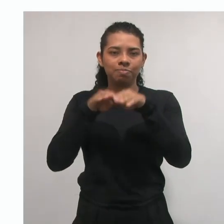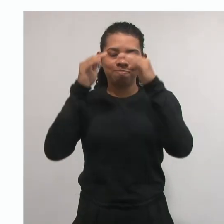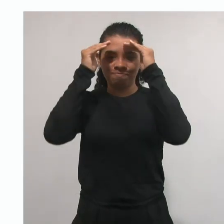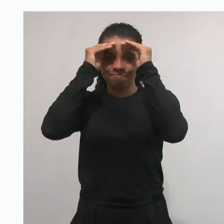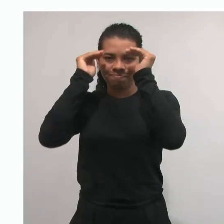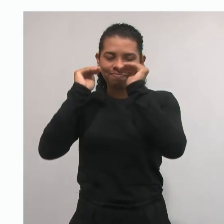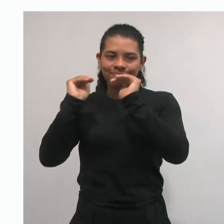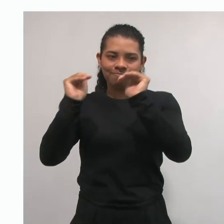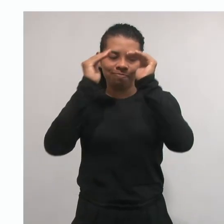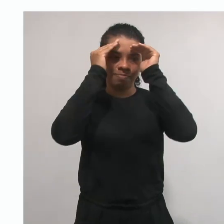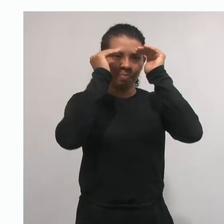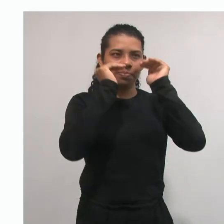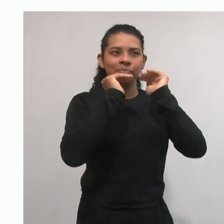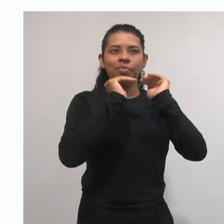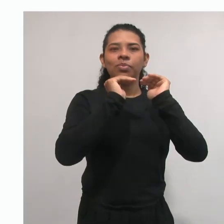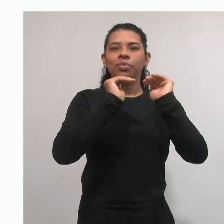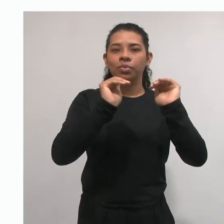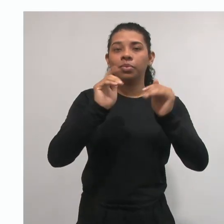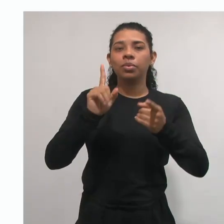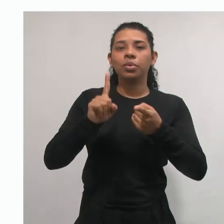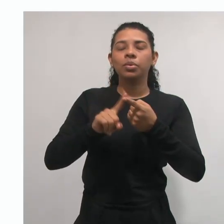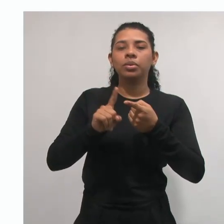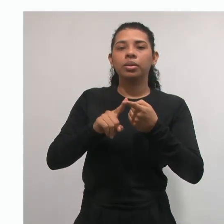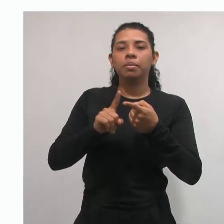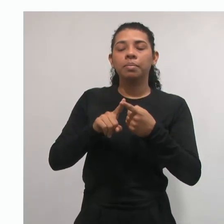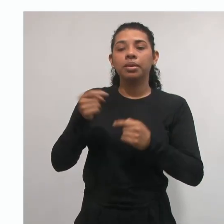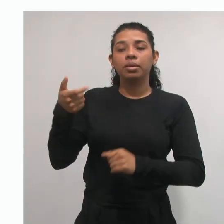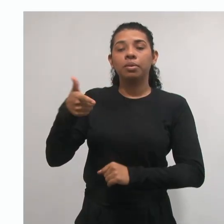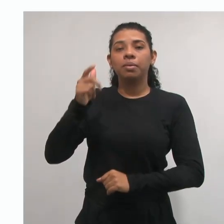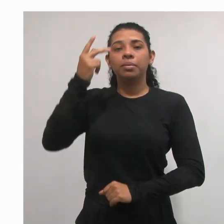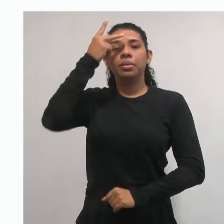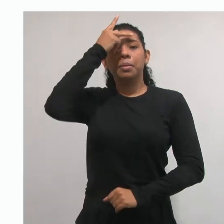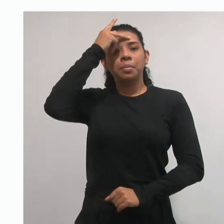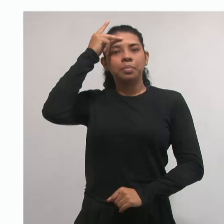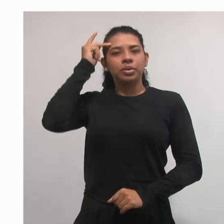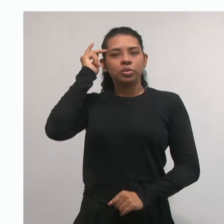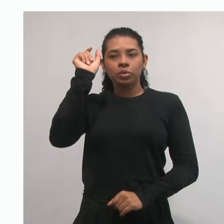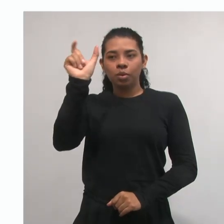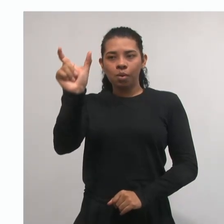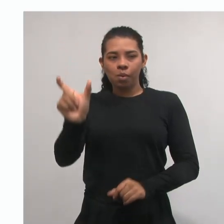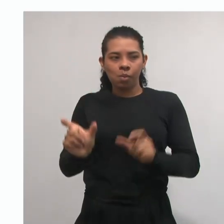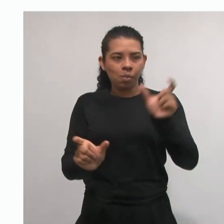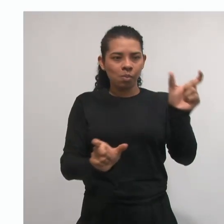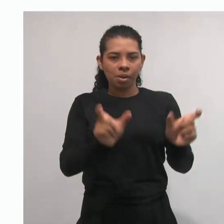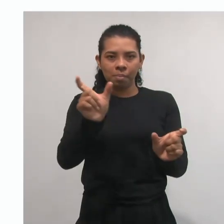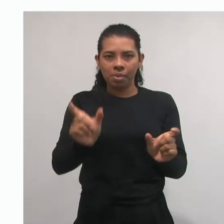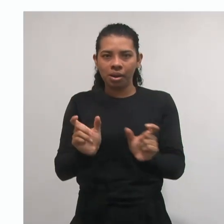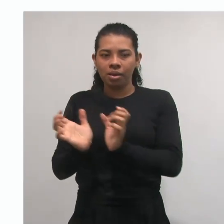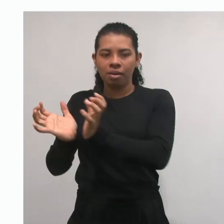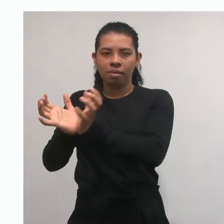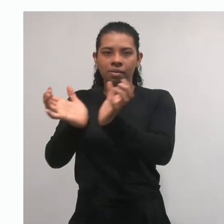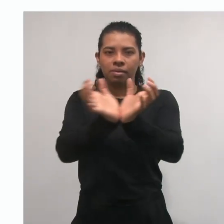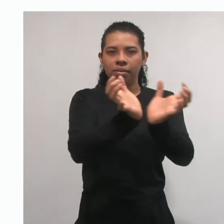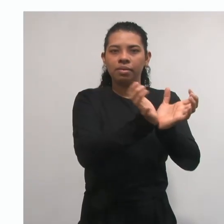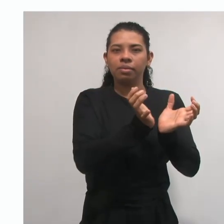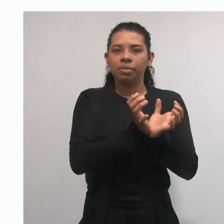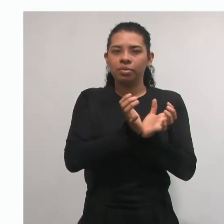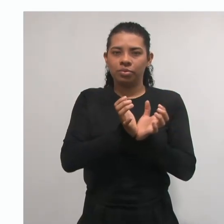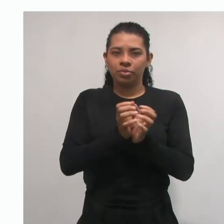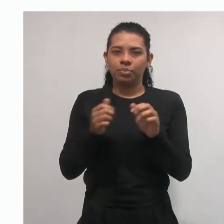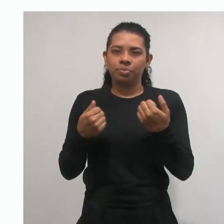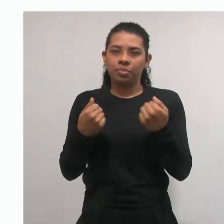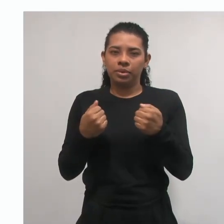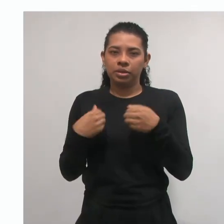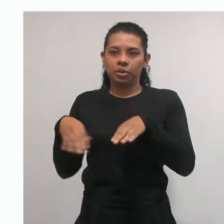gente reconhece, também para considerar o outro ou o outro agrupamento como